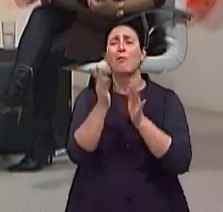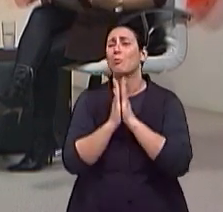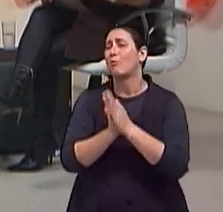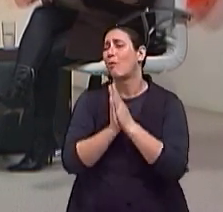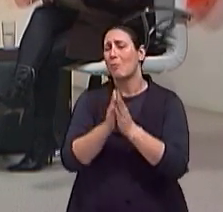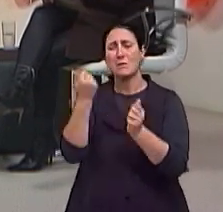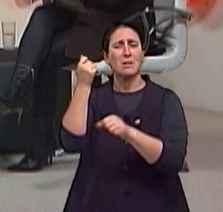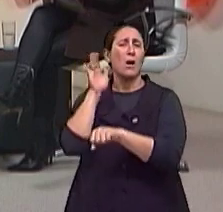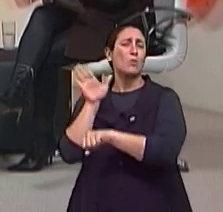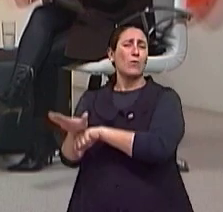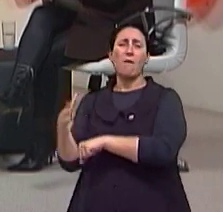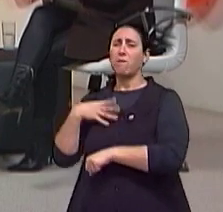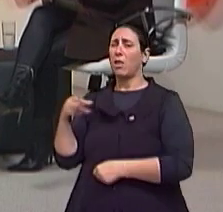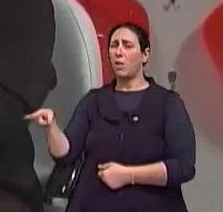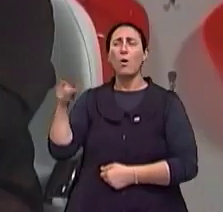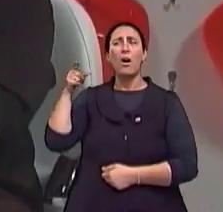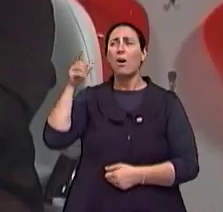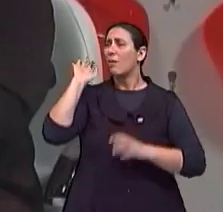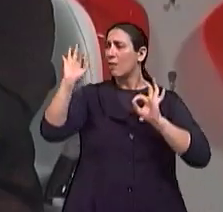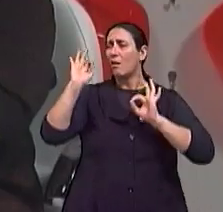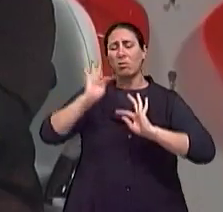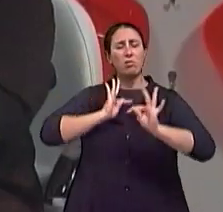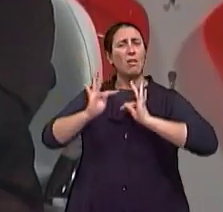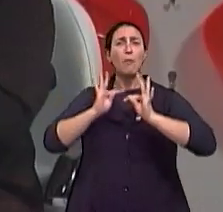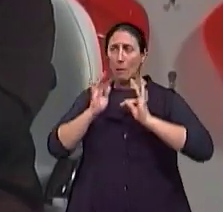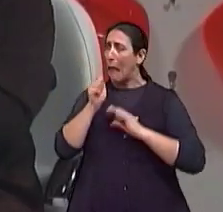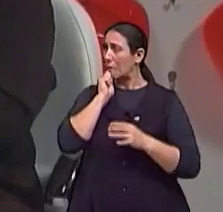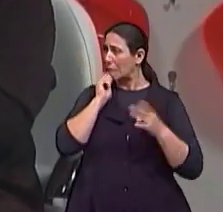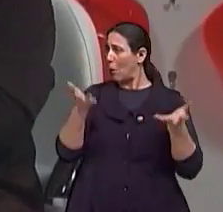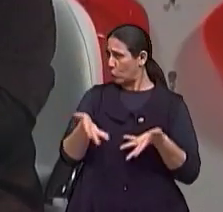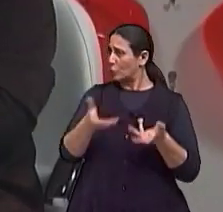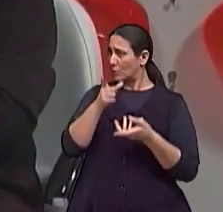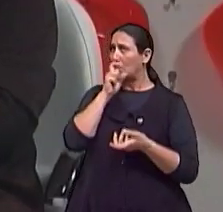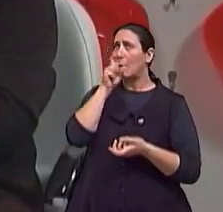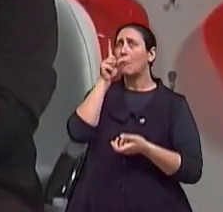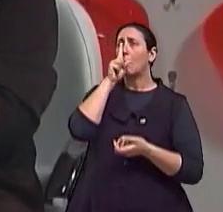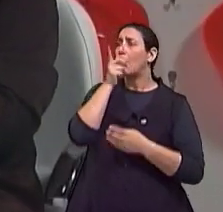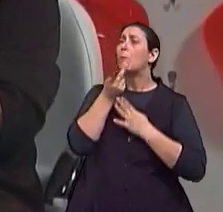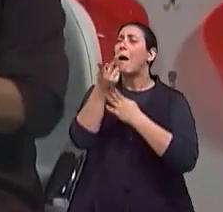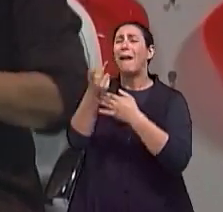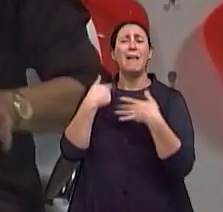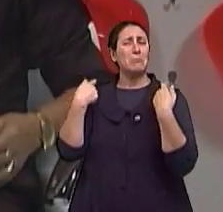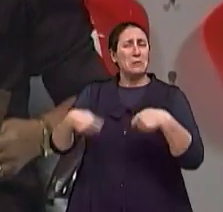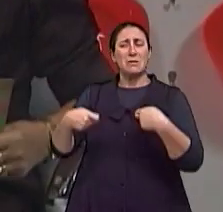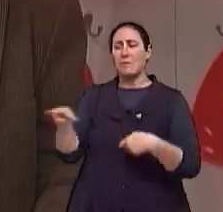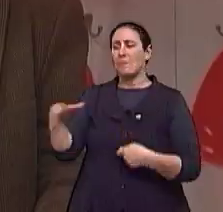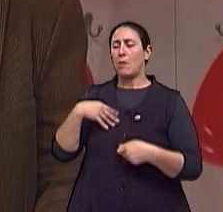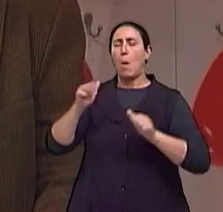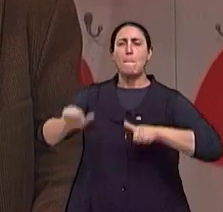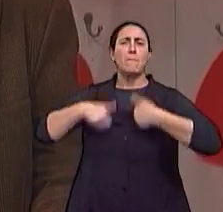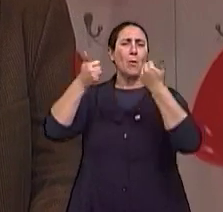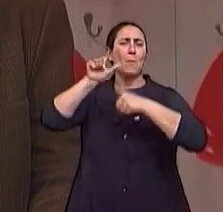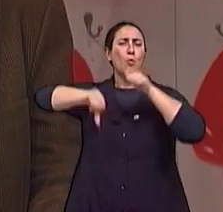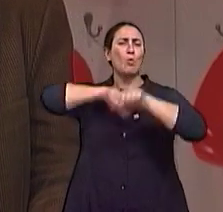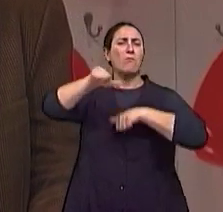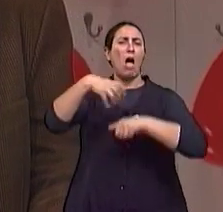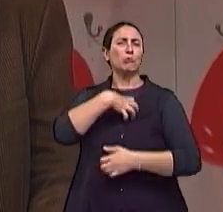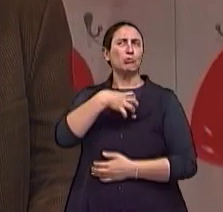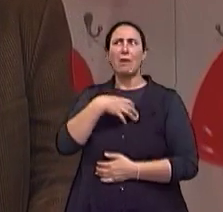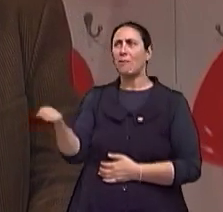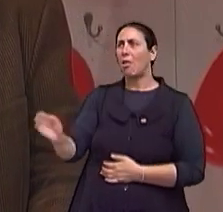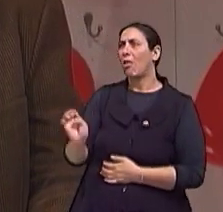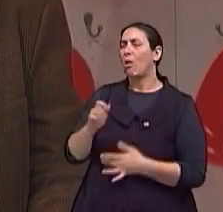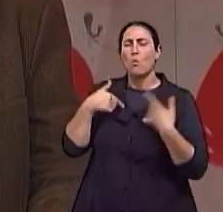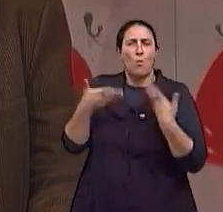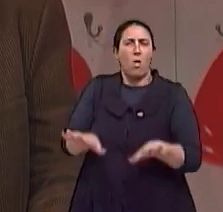que é questão de tratamento ainda hoje. Né? Ainda hoje a gente vê isso. Né? Eu acho que o